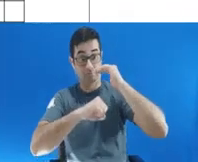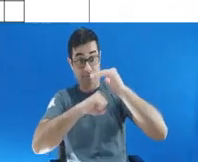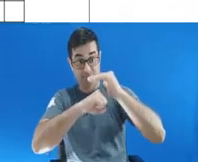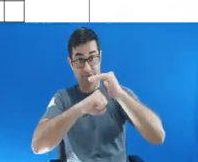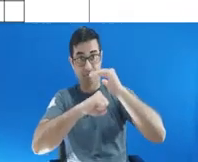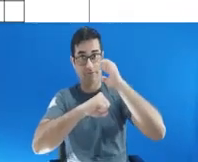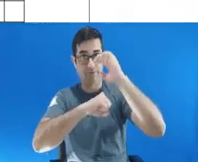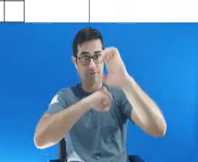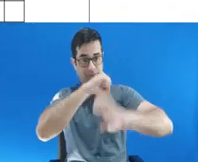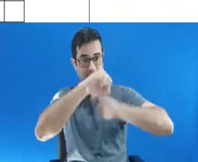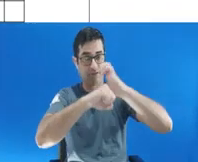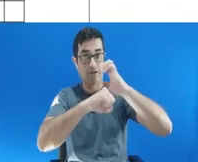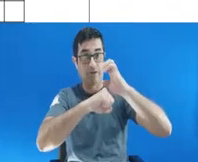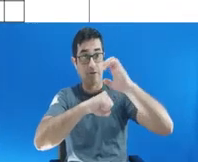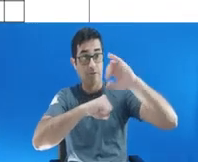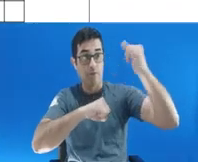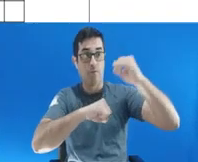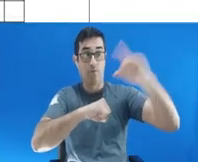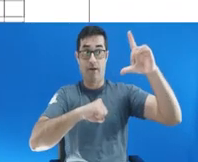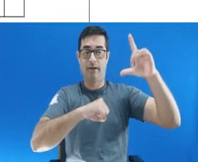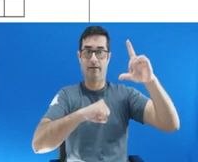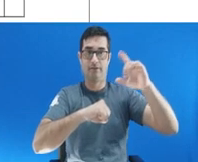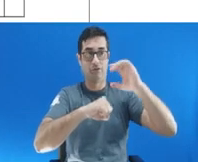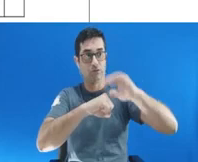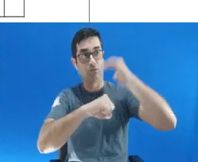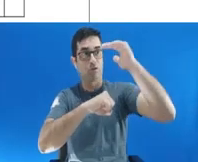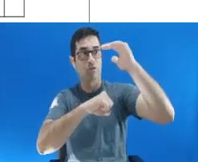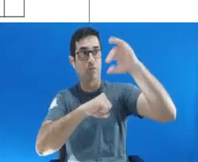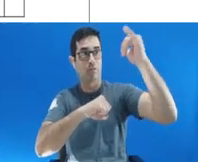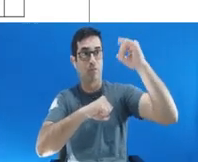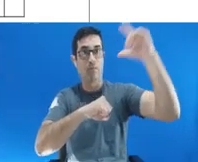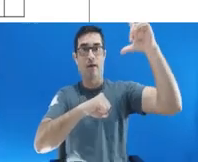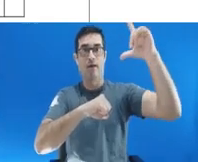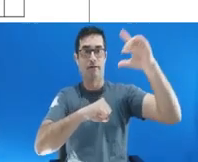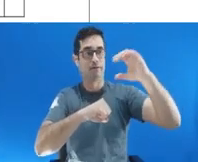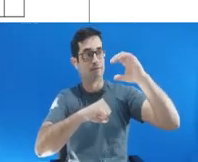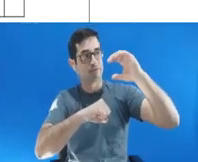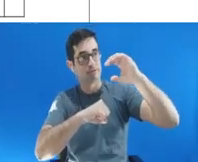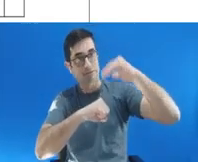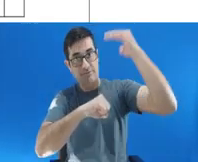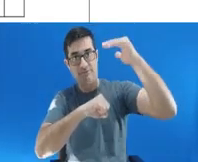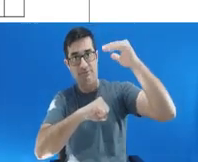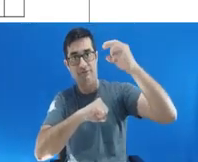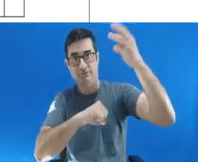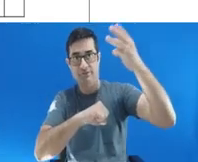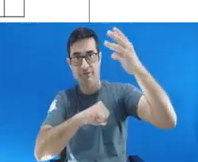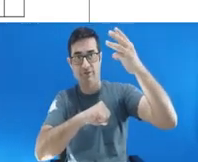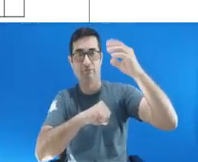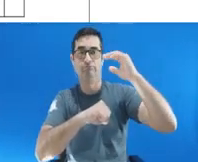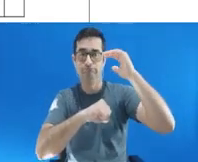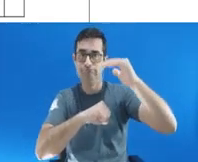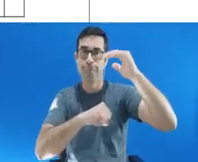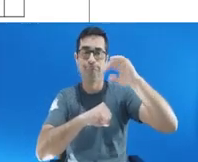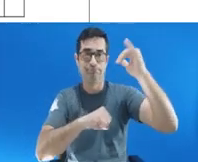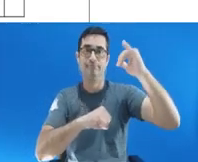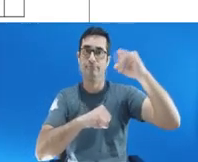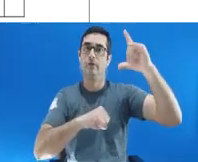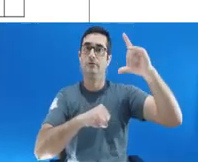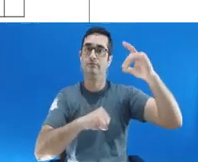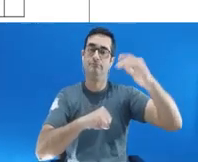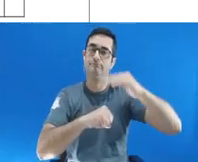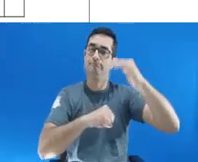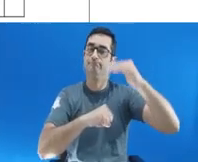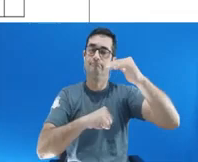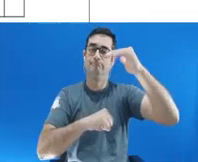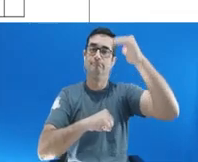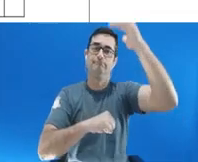do segundo no segundo nível, do terceiro período no terceiro nível, e assim por diante. Então, eu estou aumentando o número de